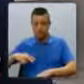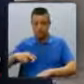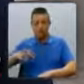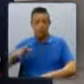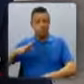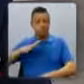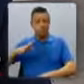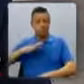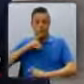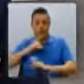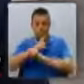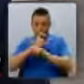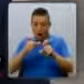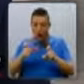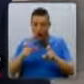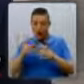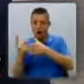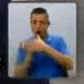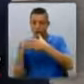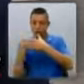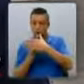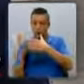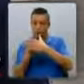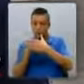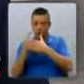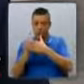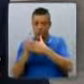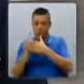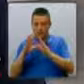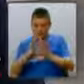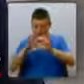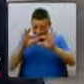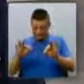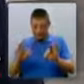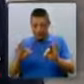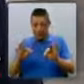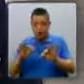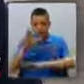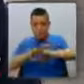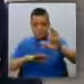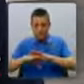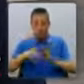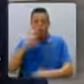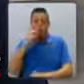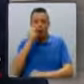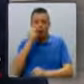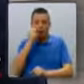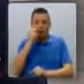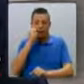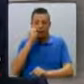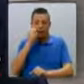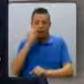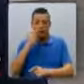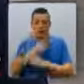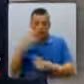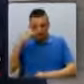cautelosas, dizendo que é um ato isolado, é um imitador, naturalmente um homem que professa